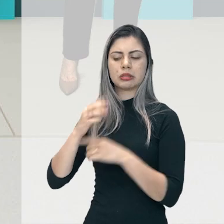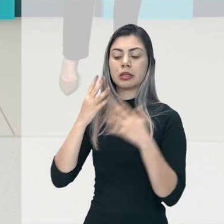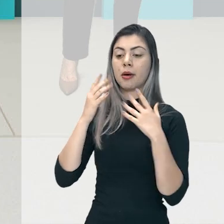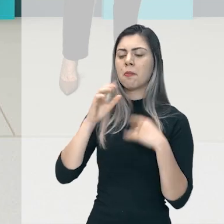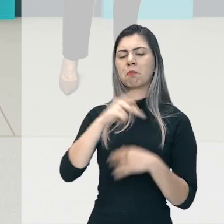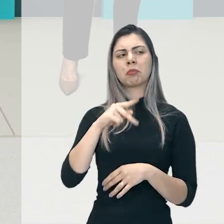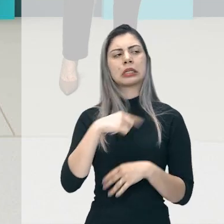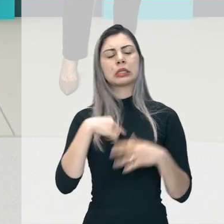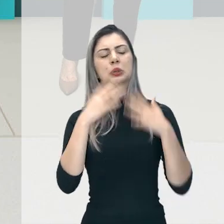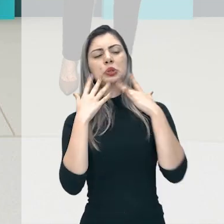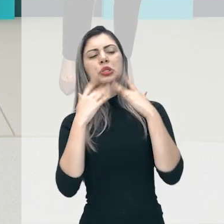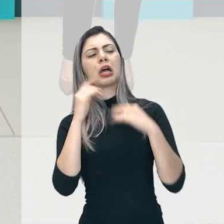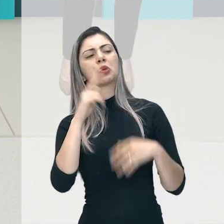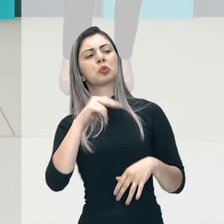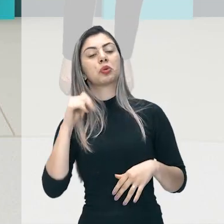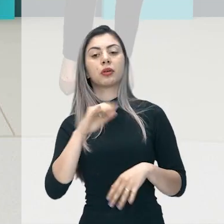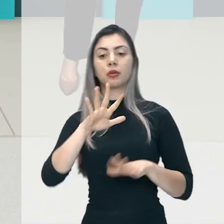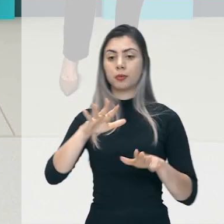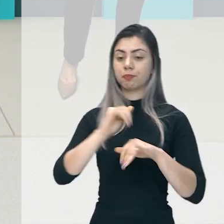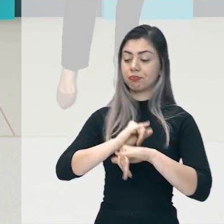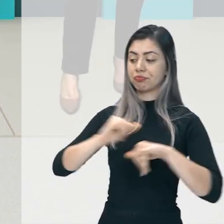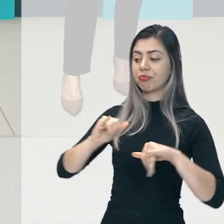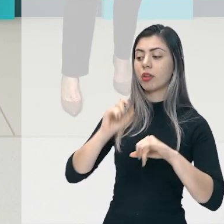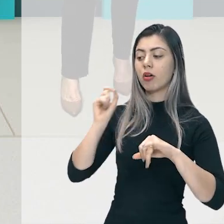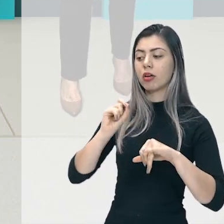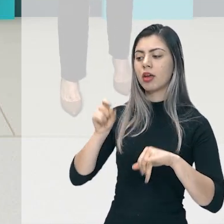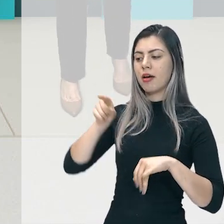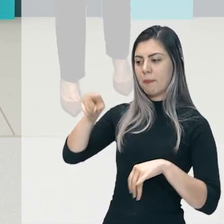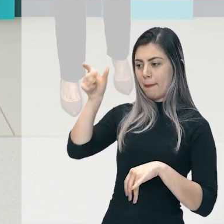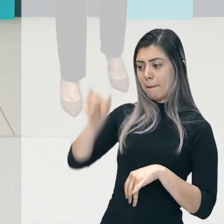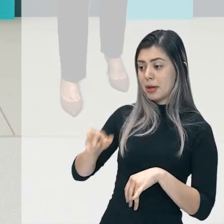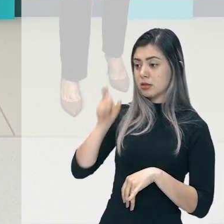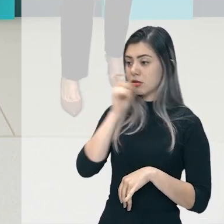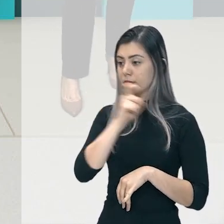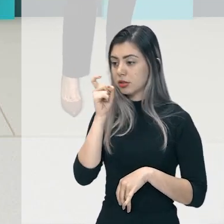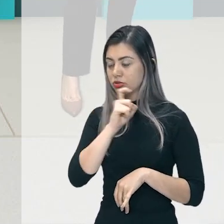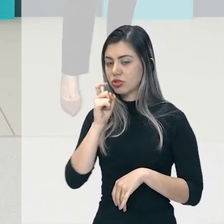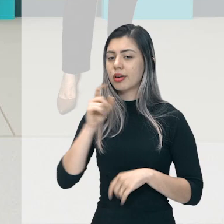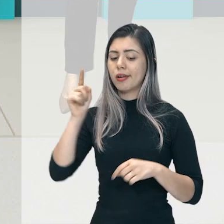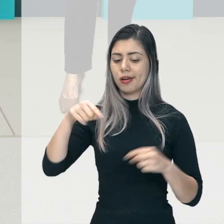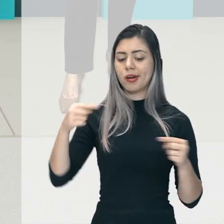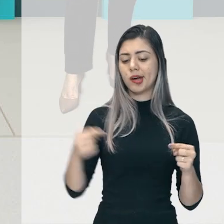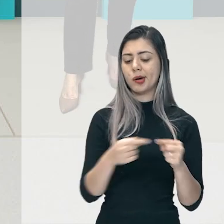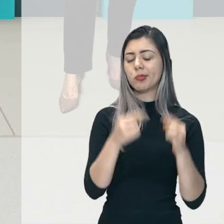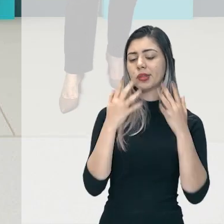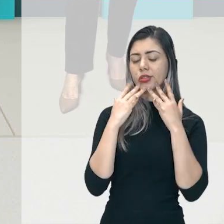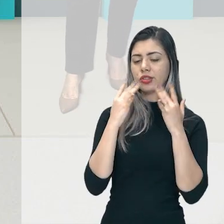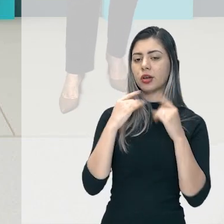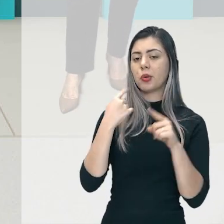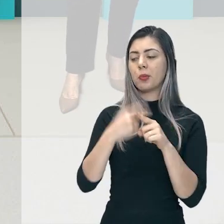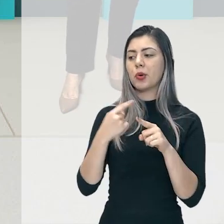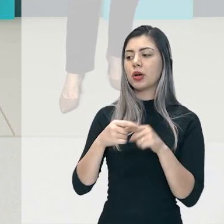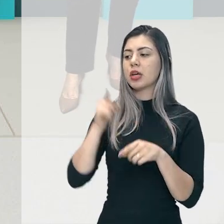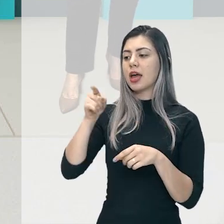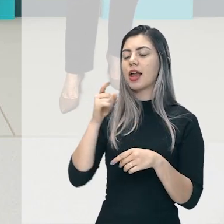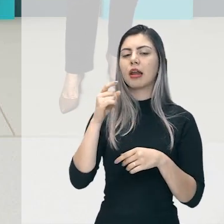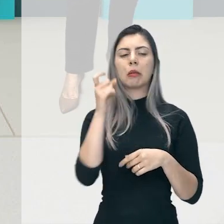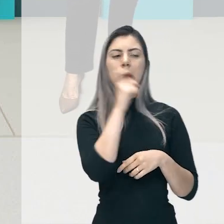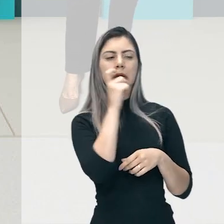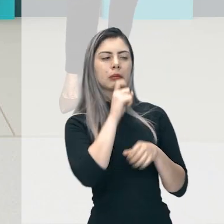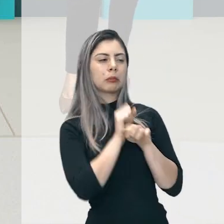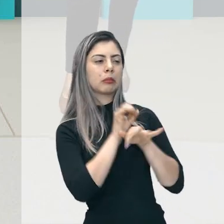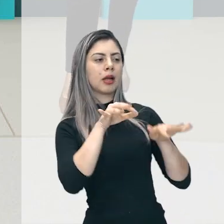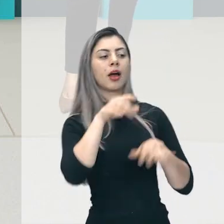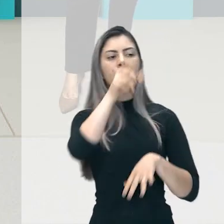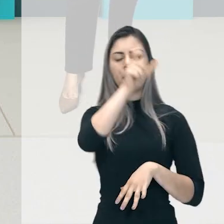teatro. E eu sempre digo que a pessoa que conta uma mentira, ela está fazendo teatro, porque ela convence o outro que está contando a verdade. E o